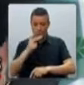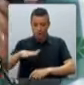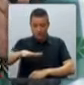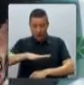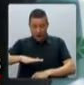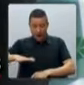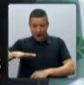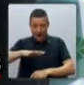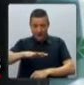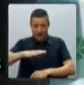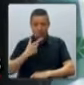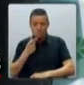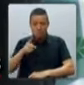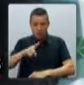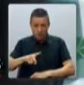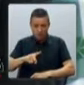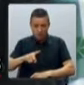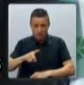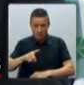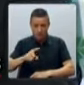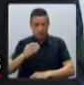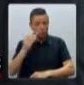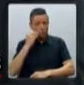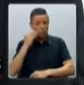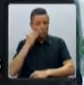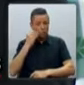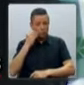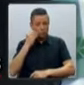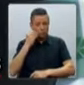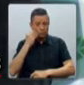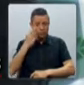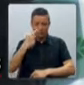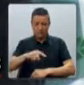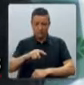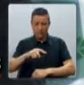que não retomarão como tiveram